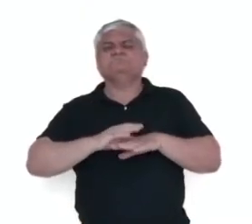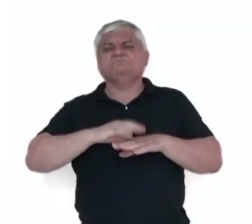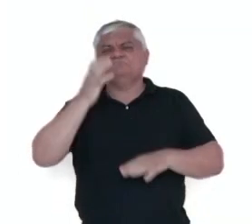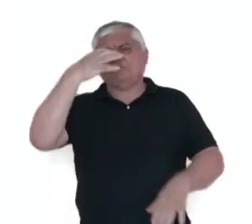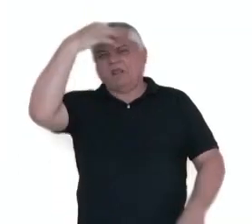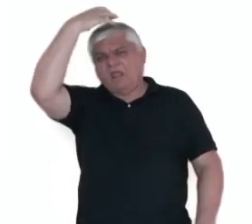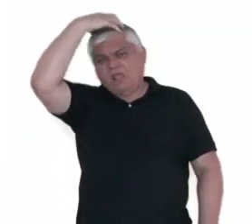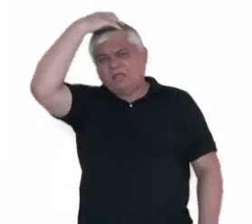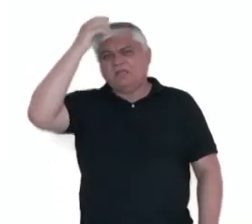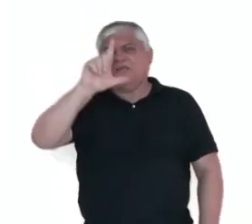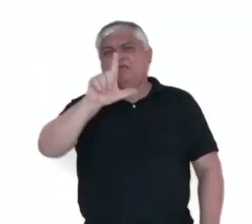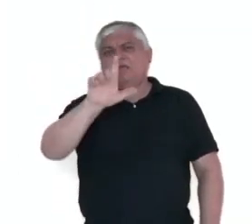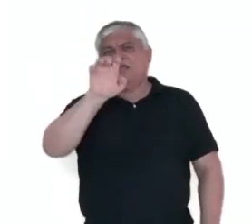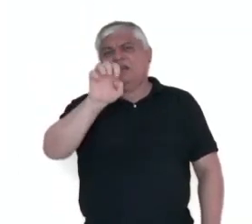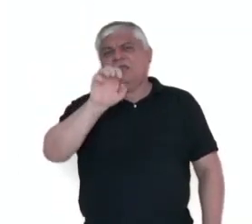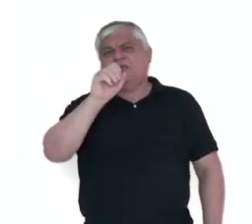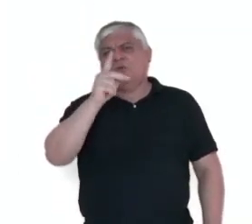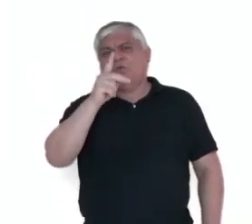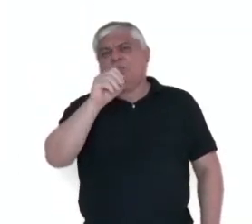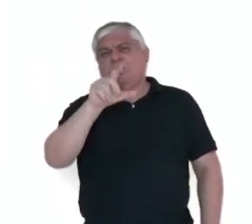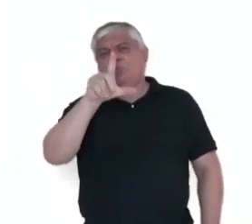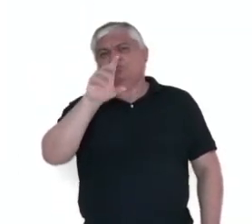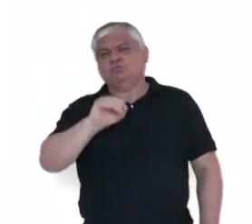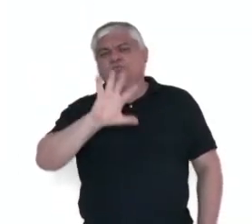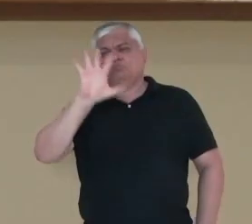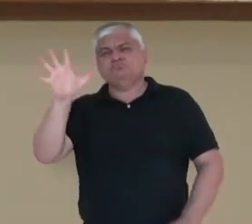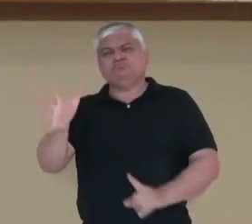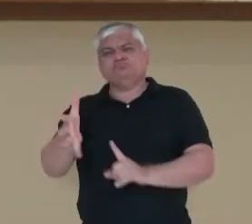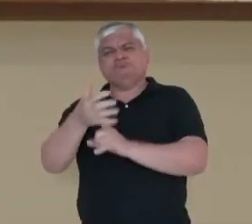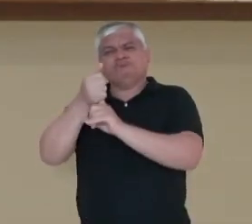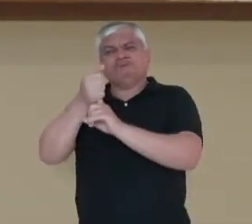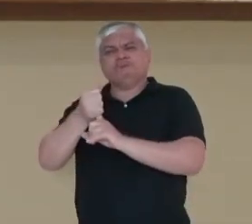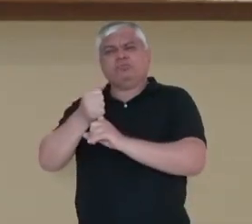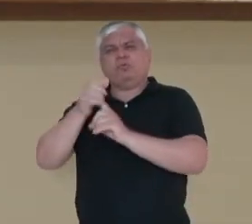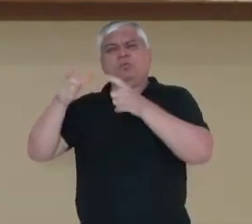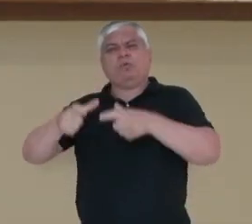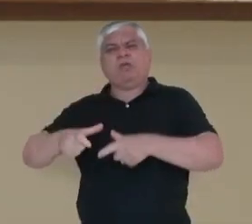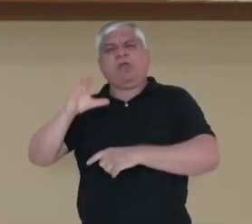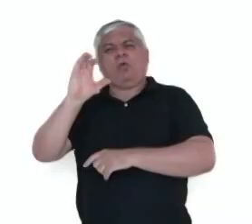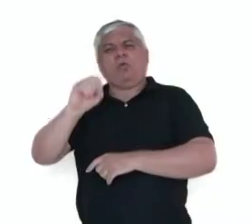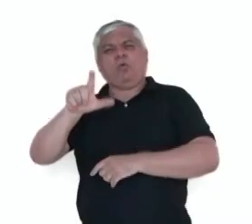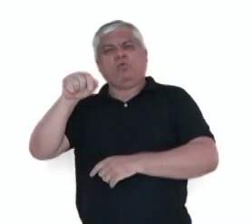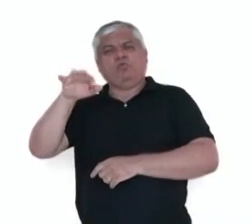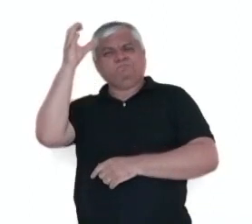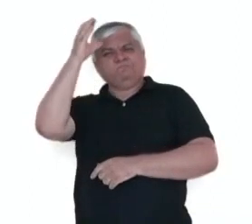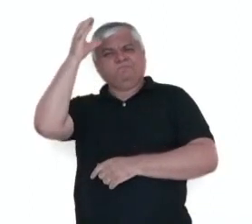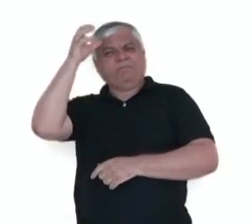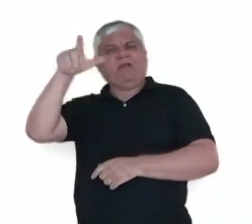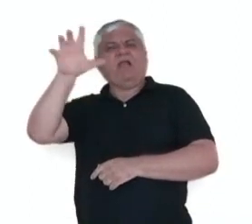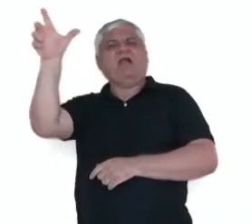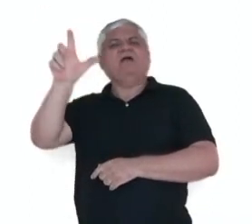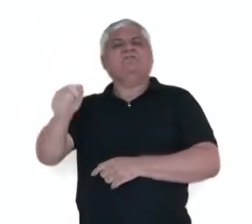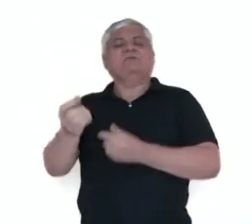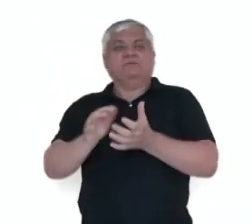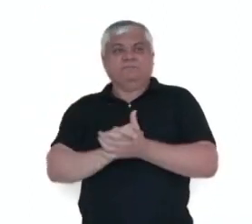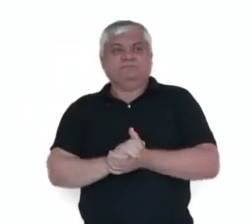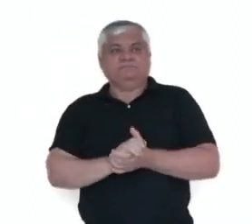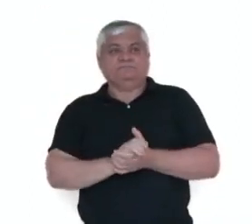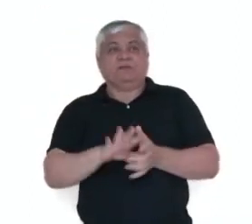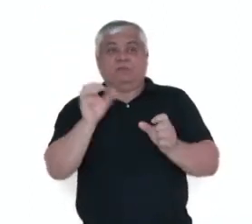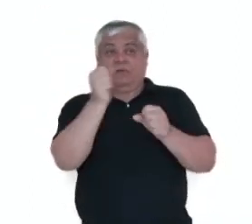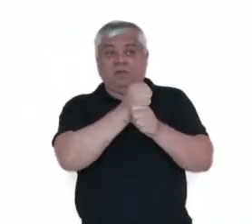Leopoldo II quanto ao domínio do Congo na África? E Em 1884, usando